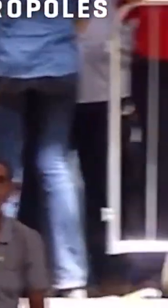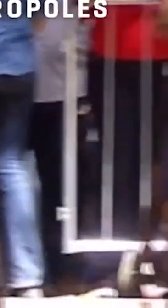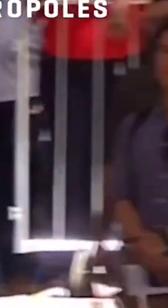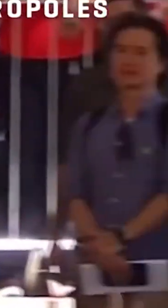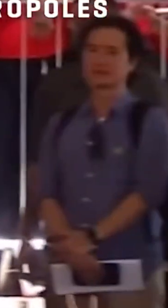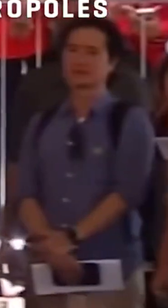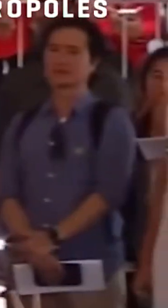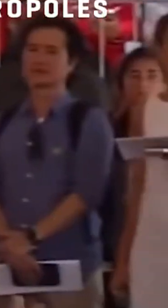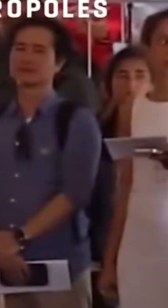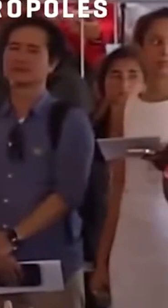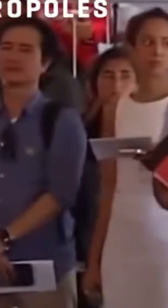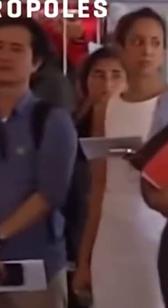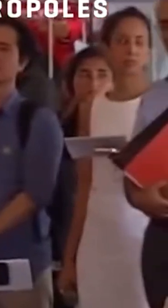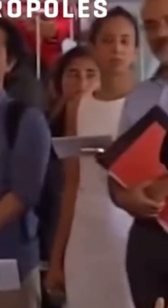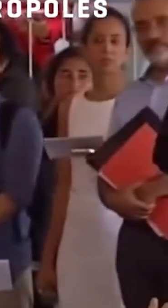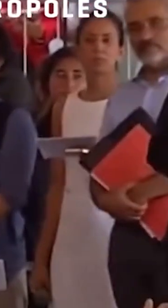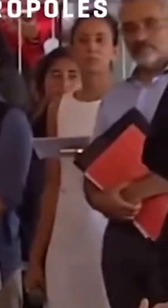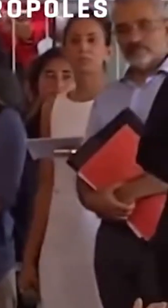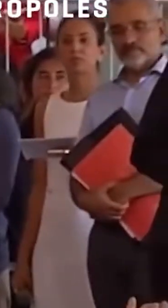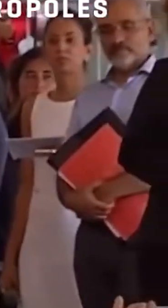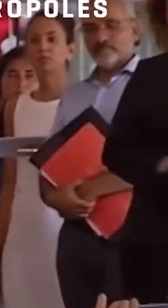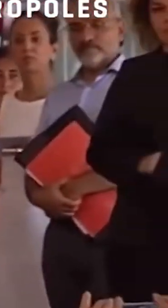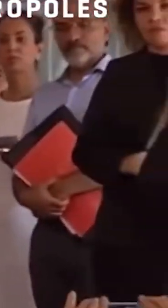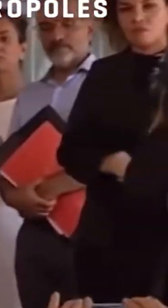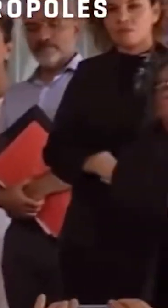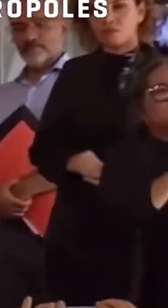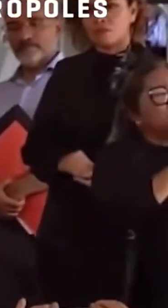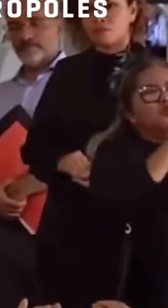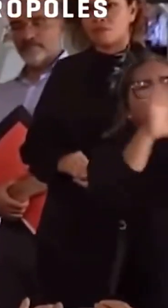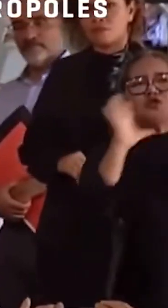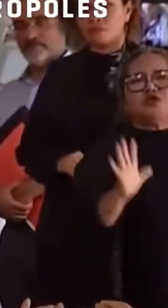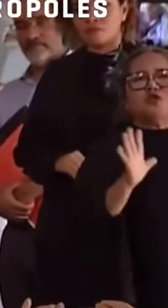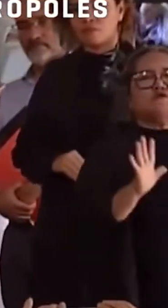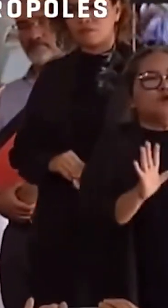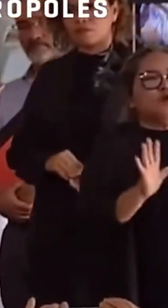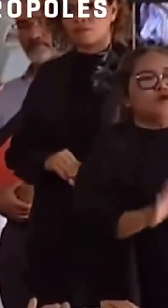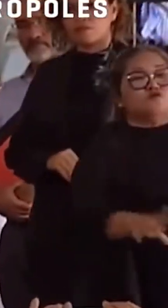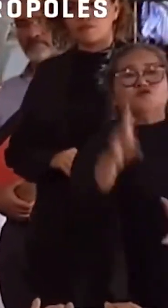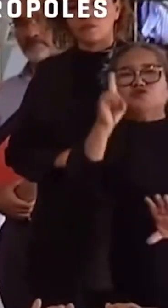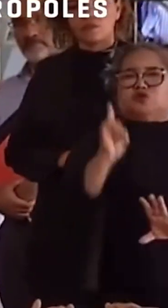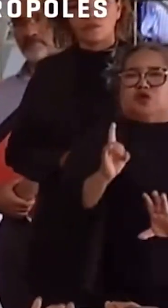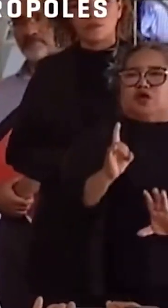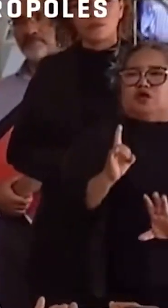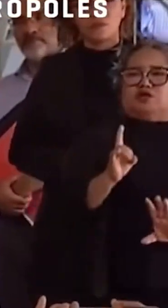As pessoas têm o direito de falar a bobagem que quiser, mas não têm o direito de ofender os outros.